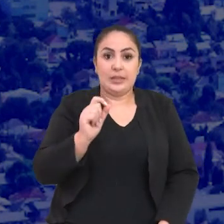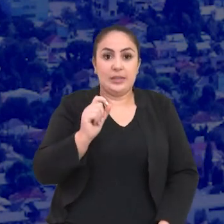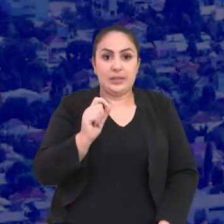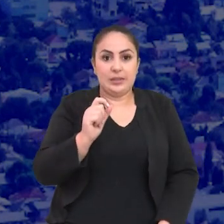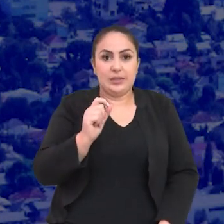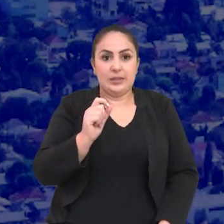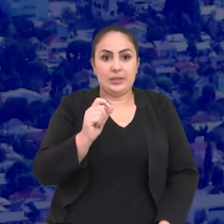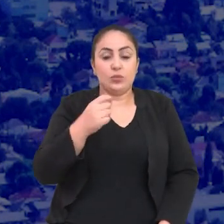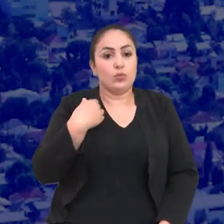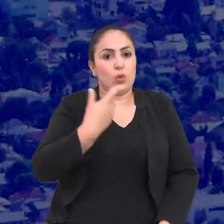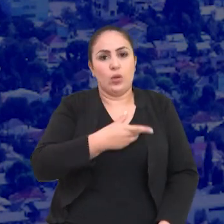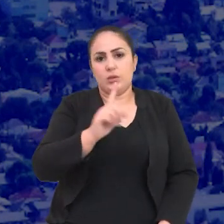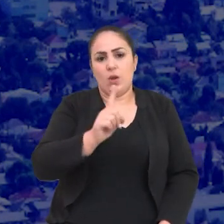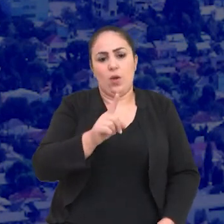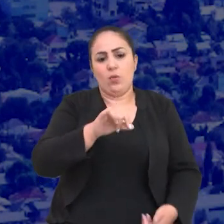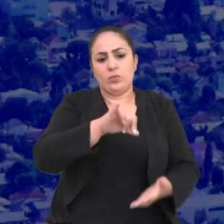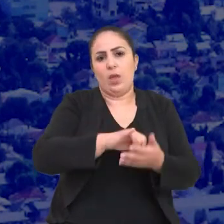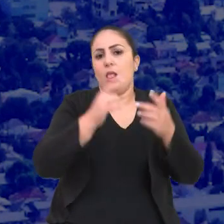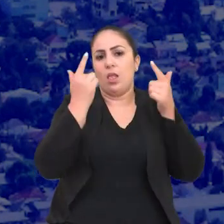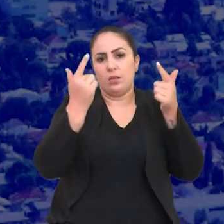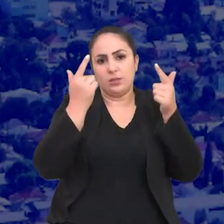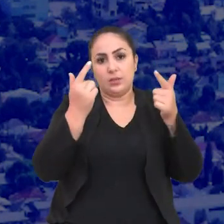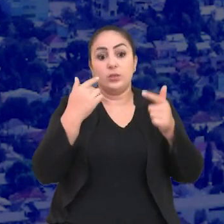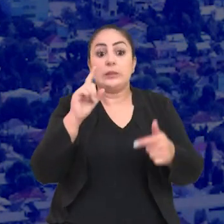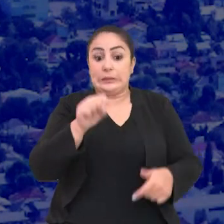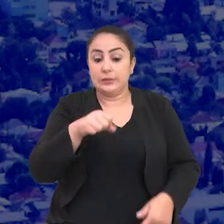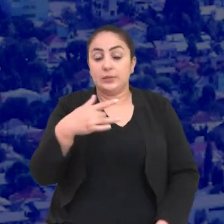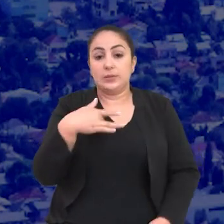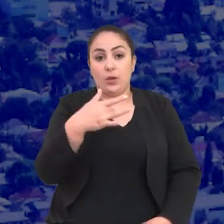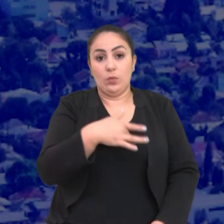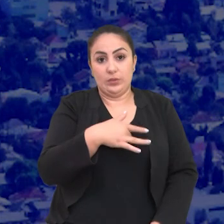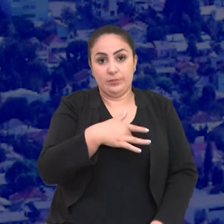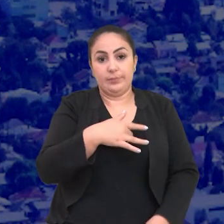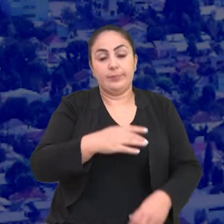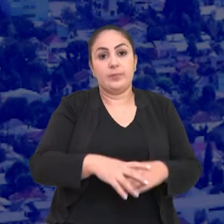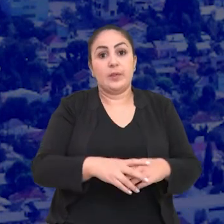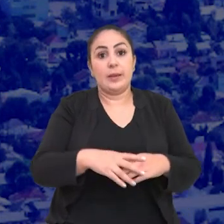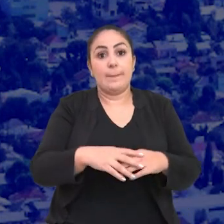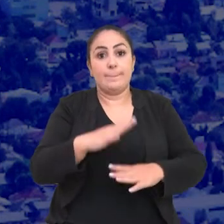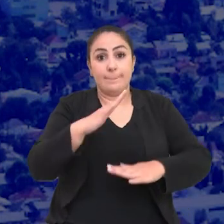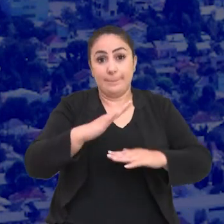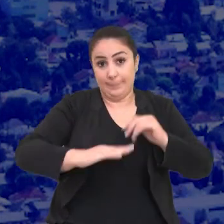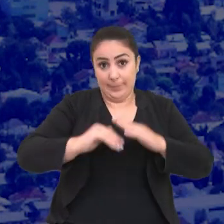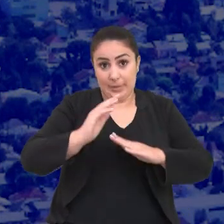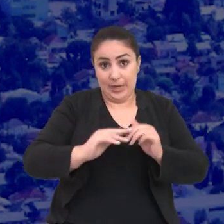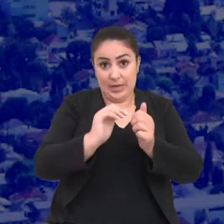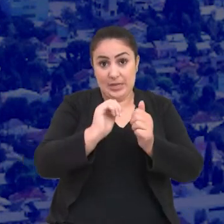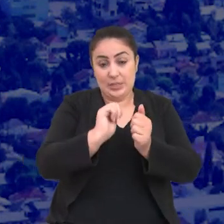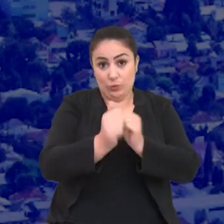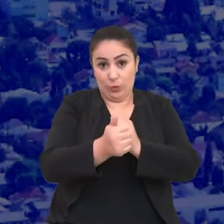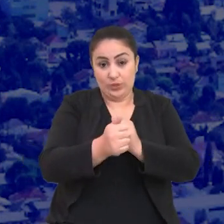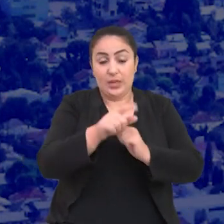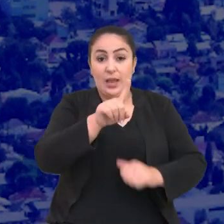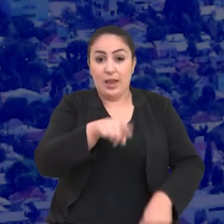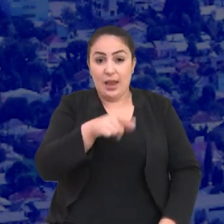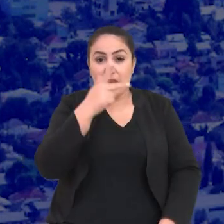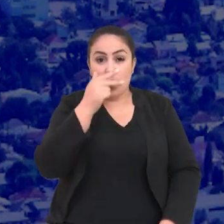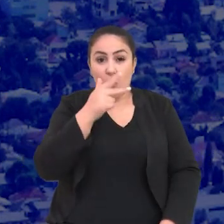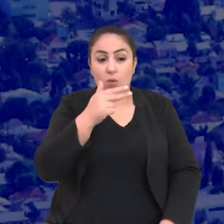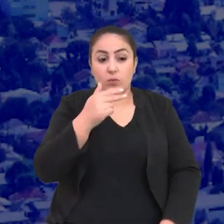entendam que nós não somos centro de lazer, senão de saúde. E que praticar